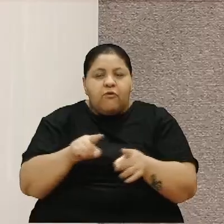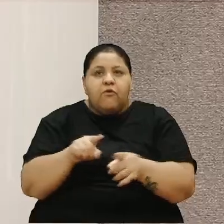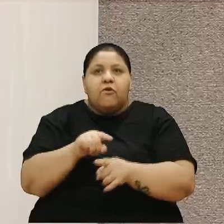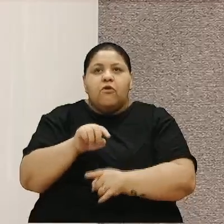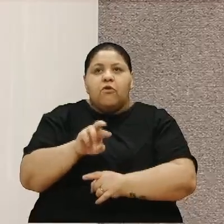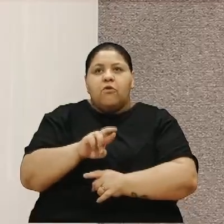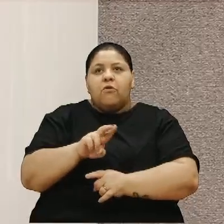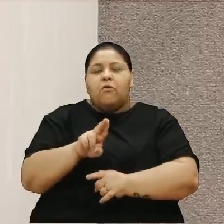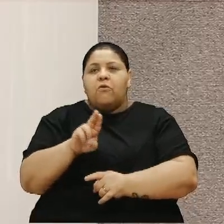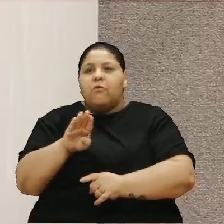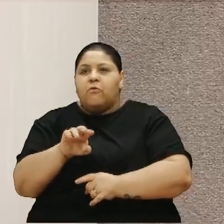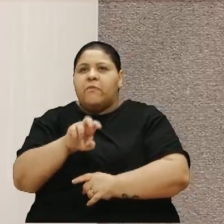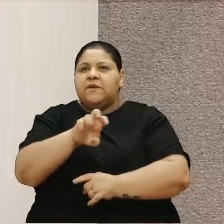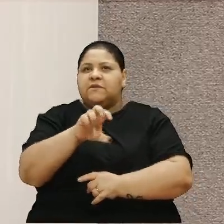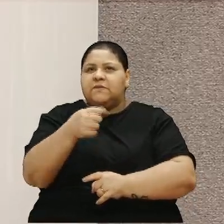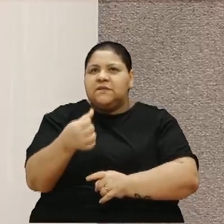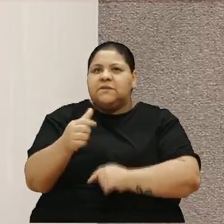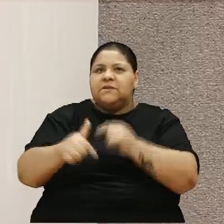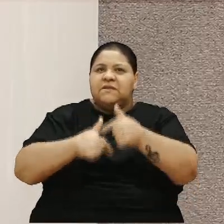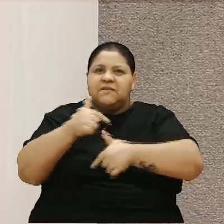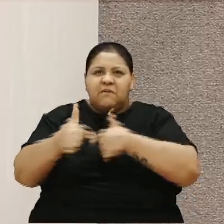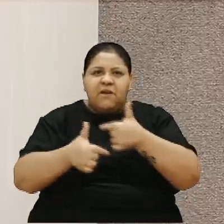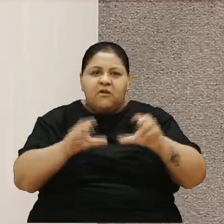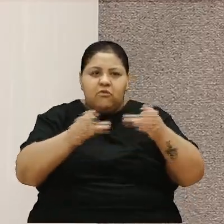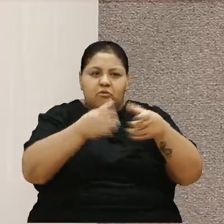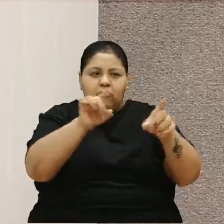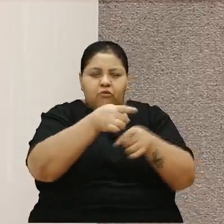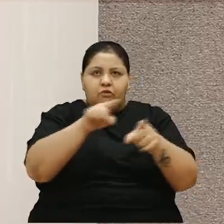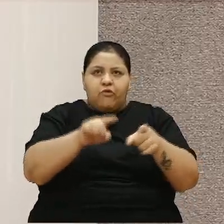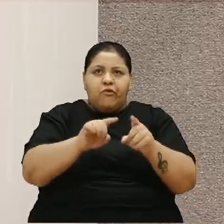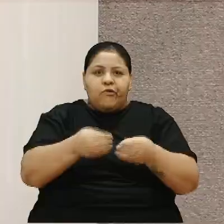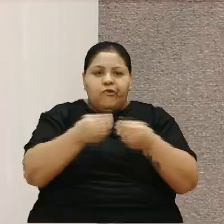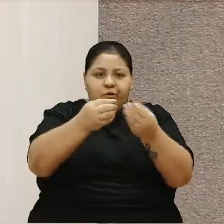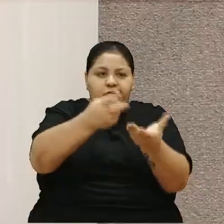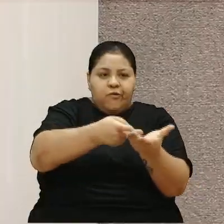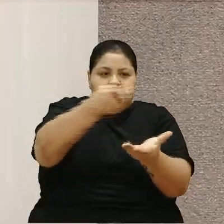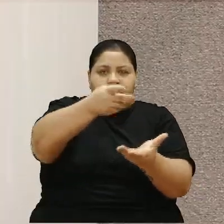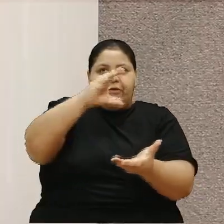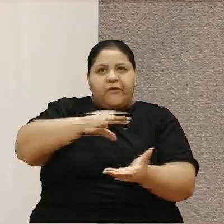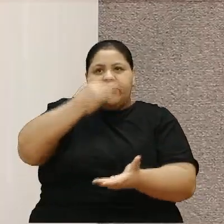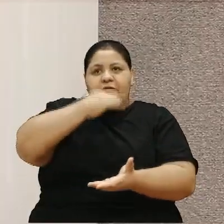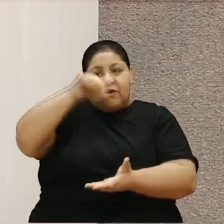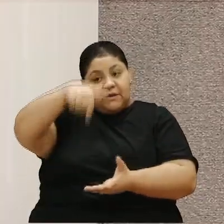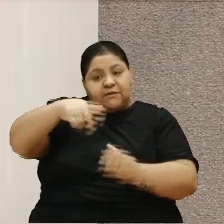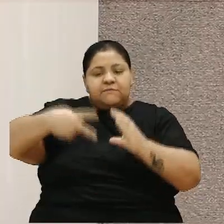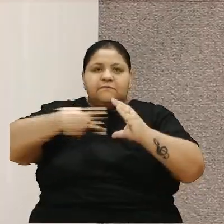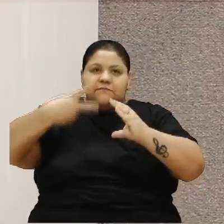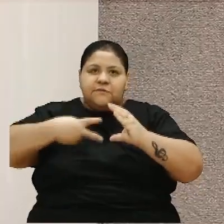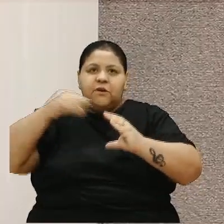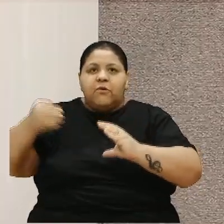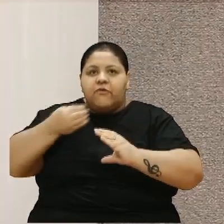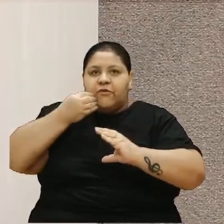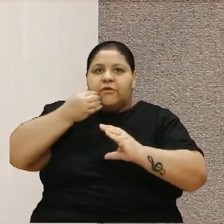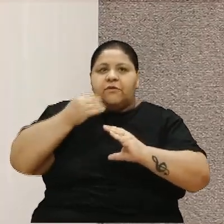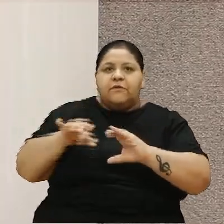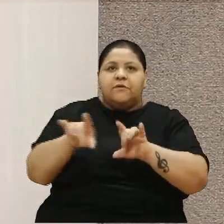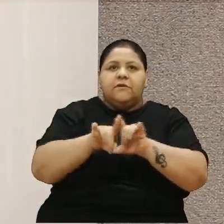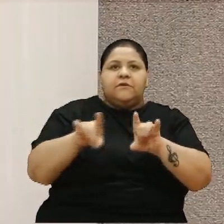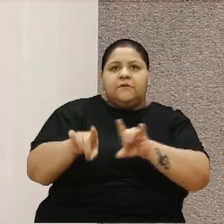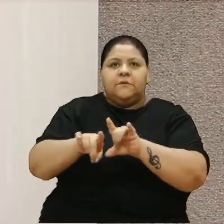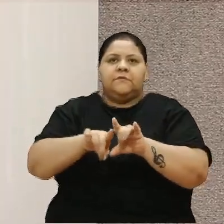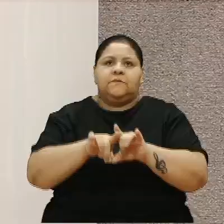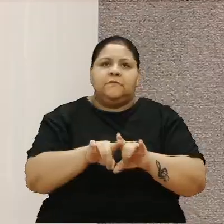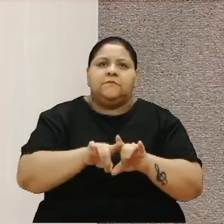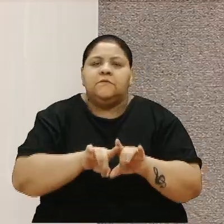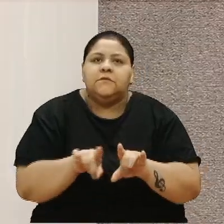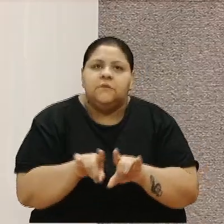de regência e maestria à frente da mesma orquestra, receberá o título de cidadão caxiense aqui por esta Câmara de Vereadores. E aproveito já para estender o convite a todos os